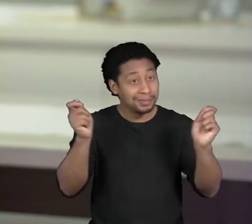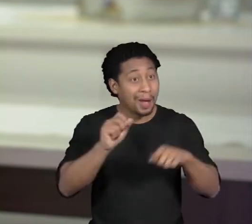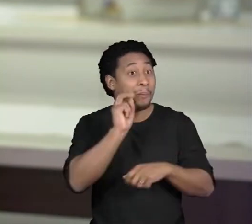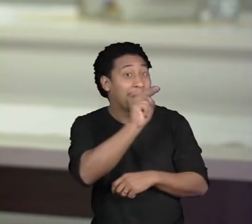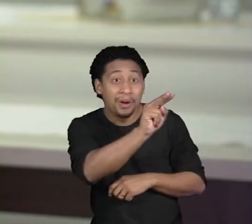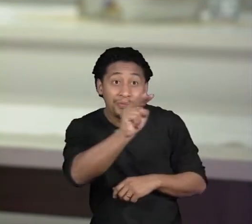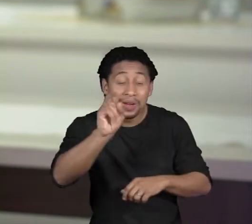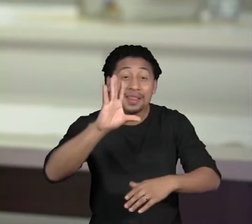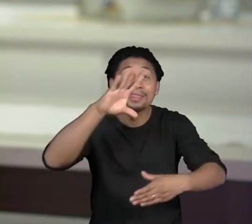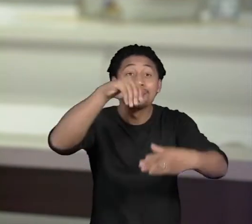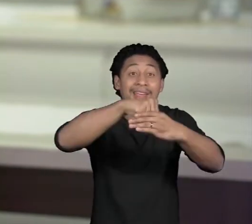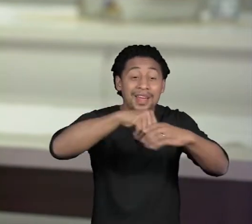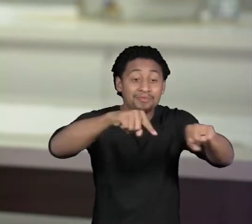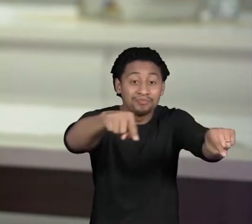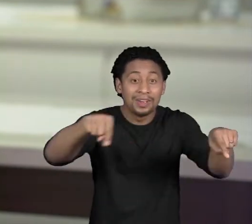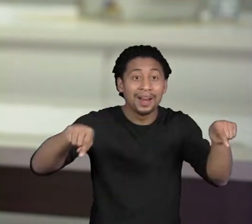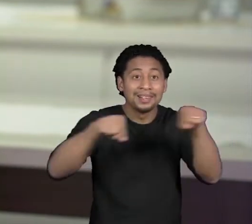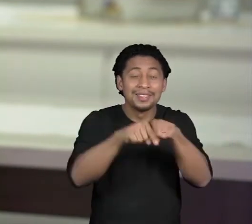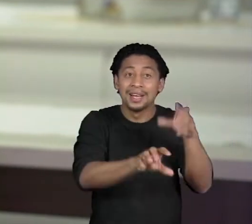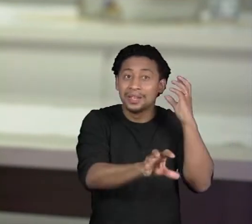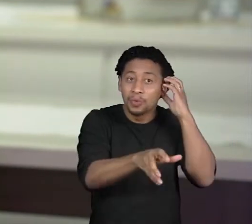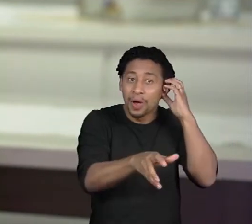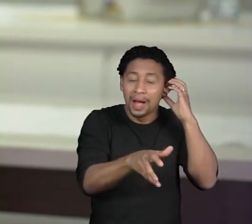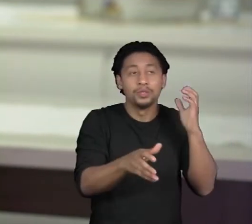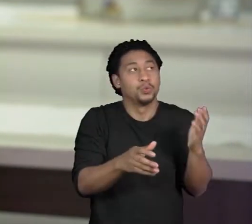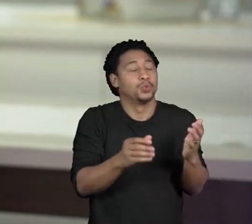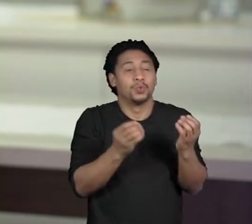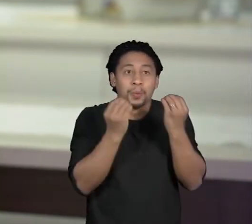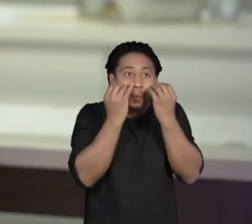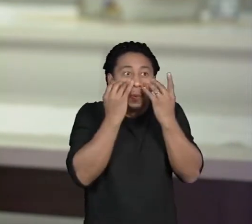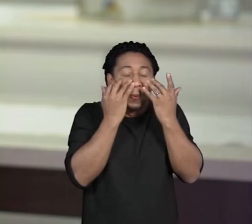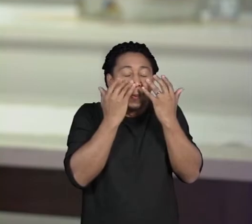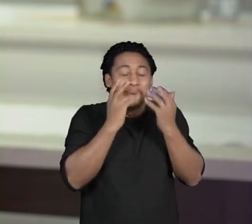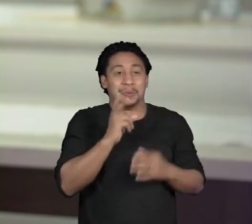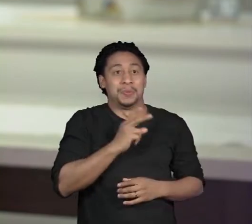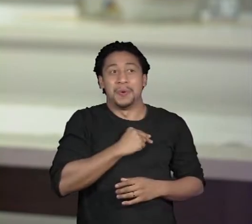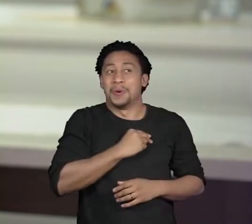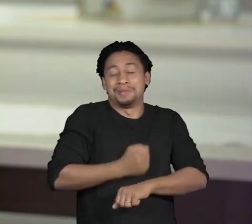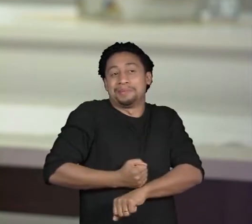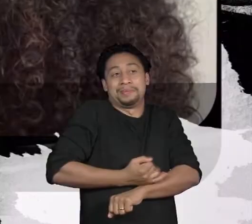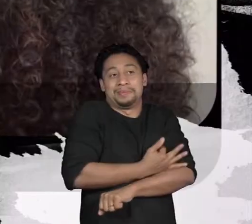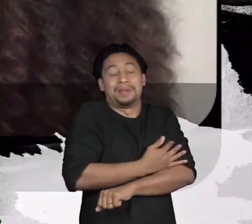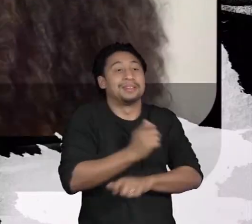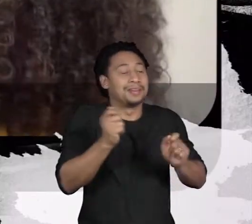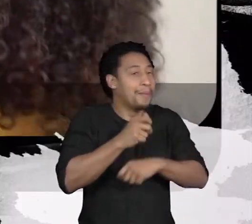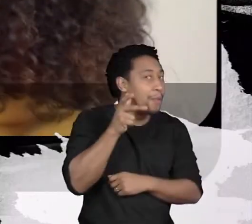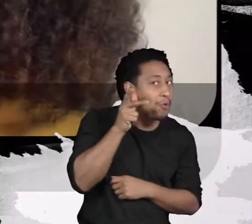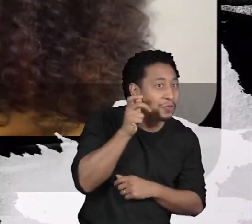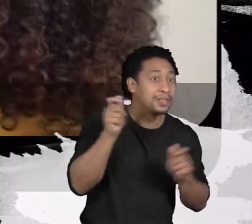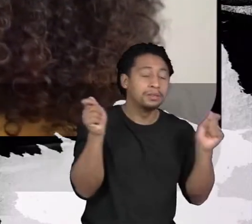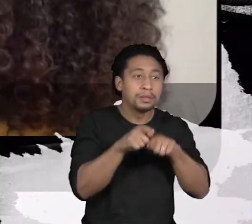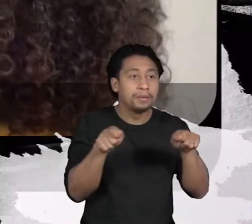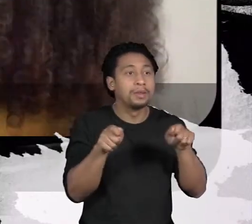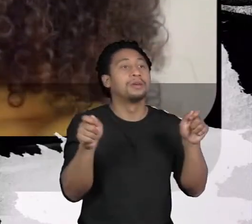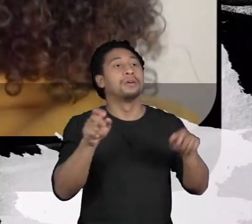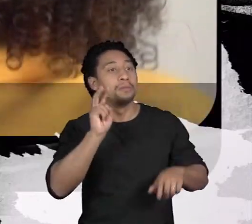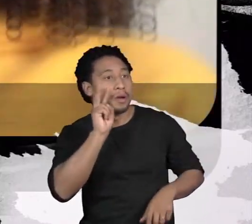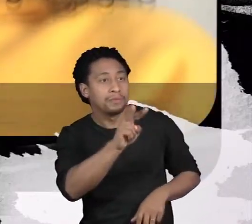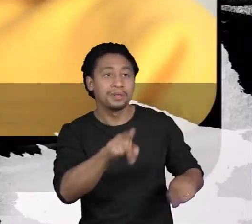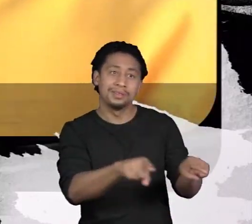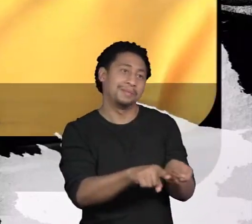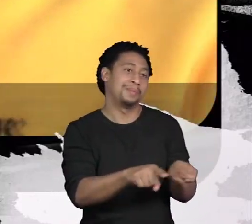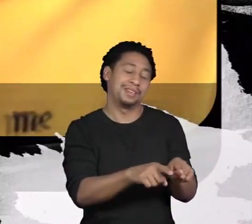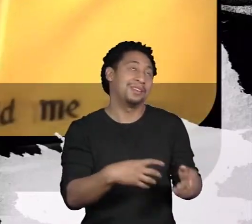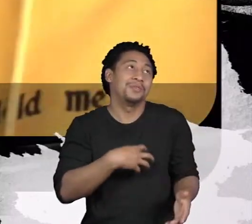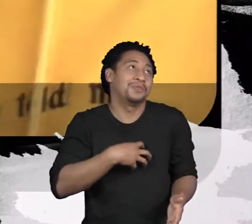A seleção é um pouco menor. Antes tinha essa questão de não ter a câmera sempre em você, mas hoje em dia já se atualizou e